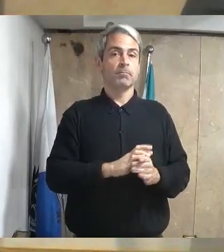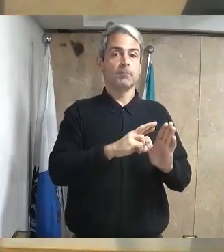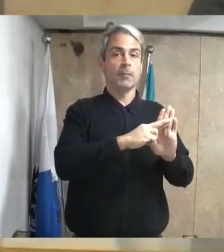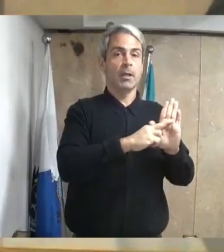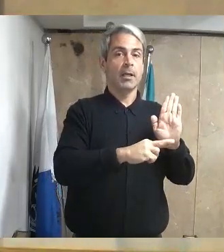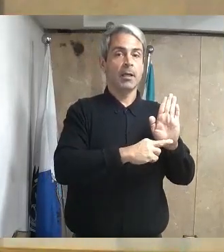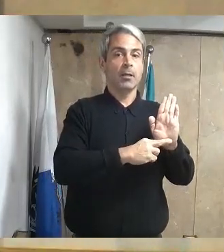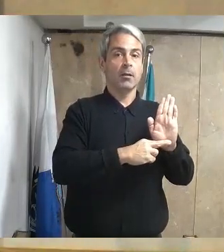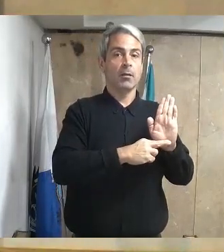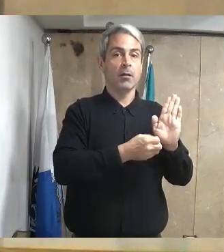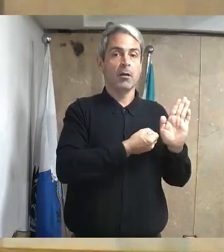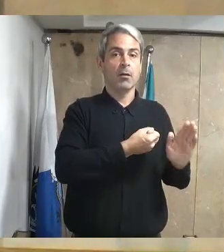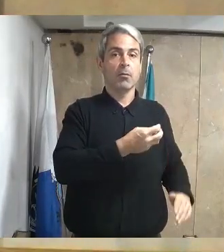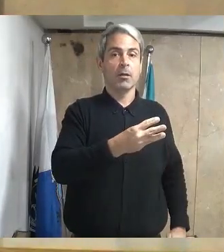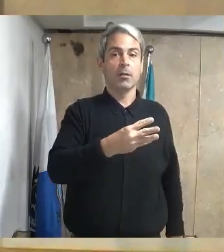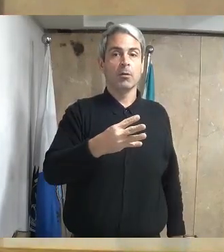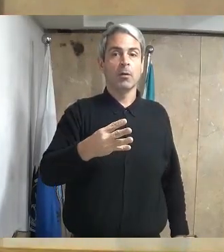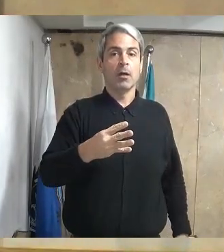Requerimento de número